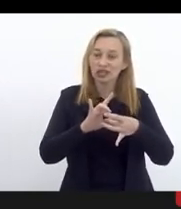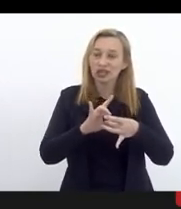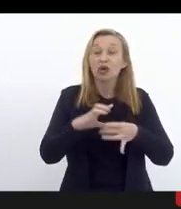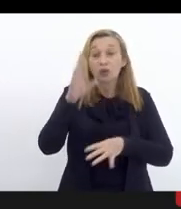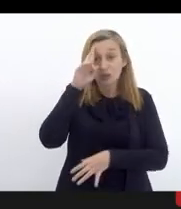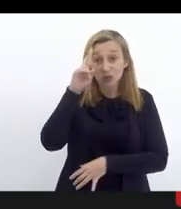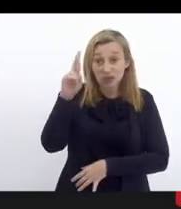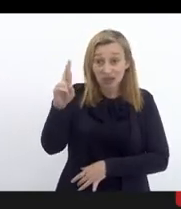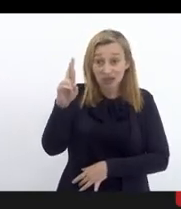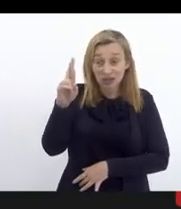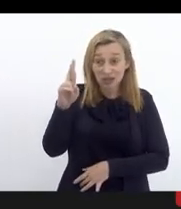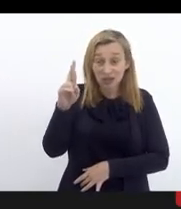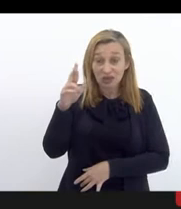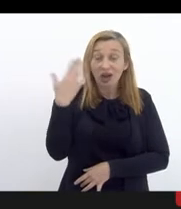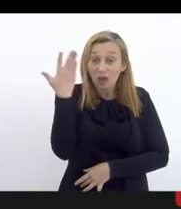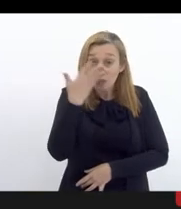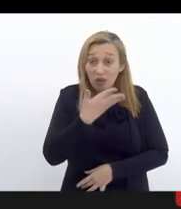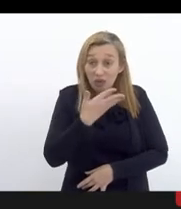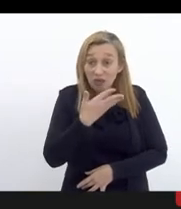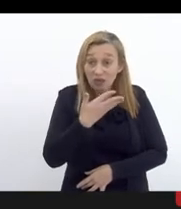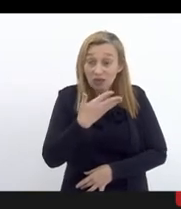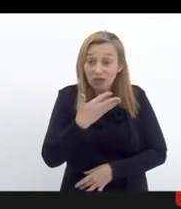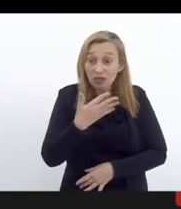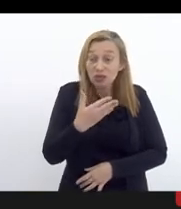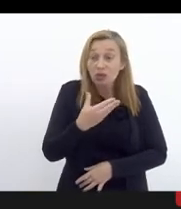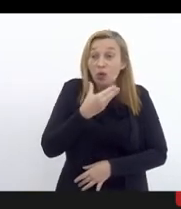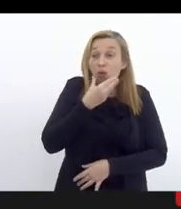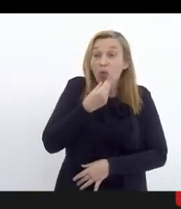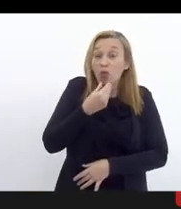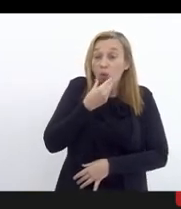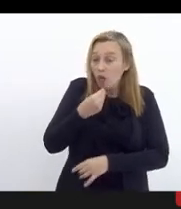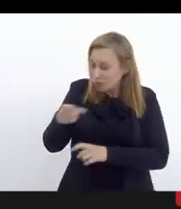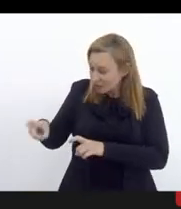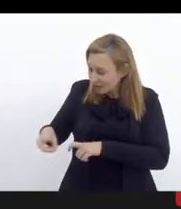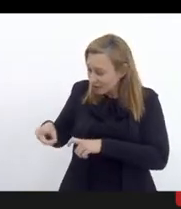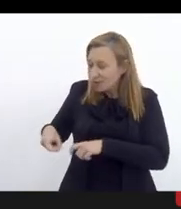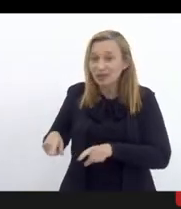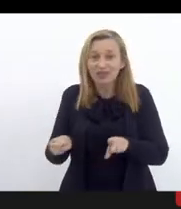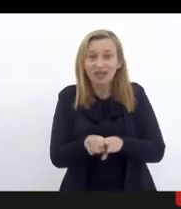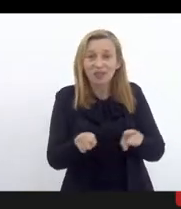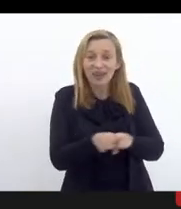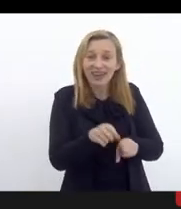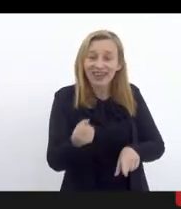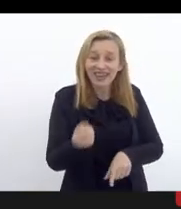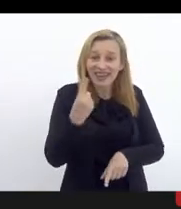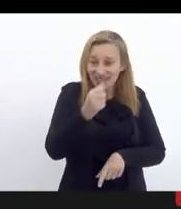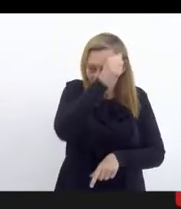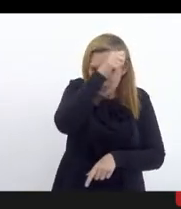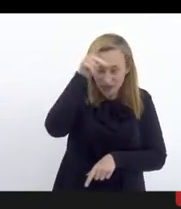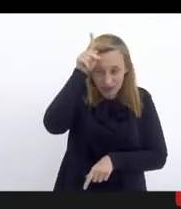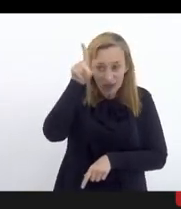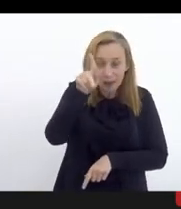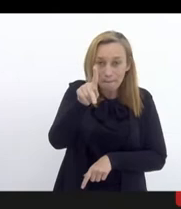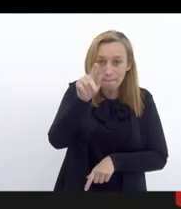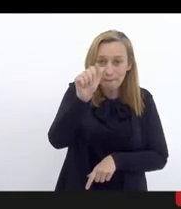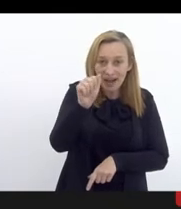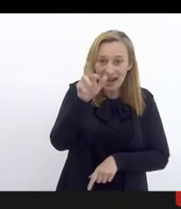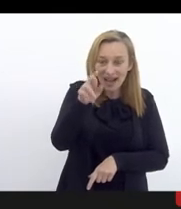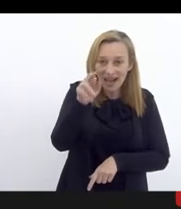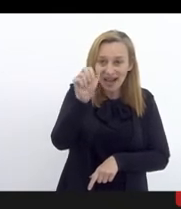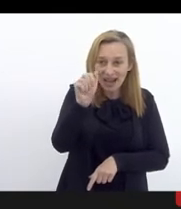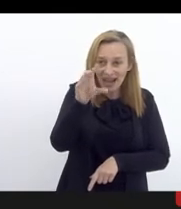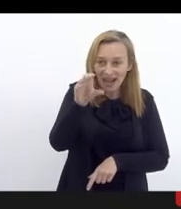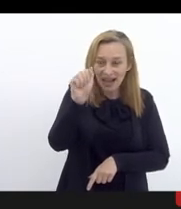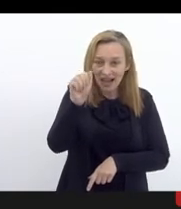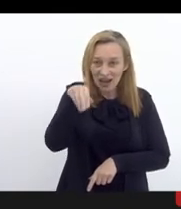está constatando, como homem do interior também, ex-prefeito de Paracambi, o município nosso